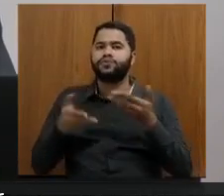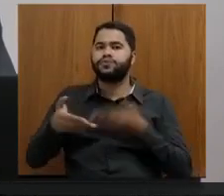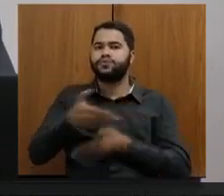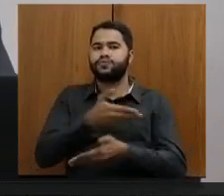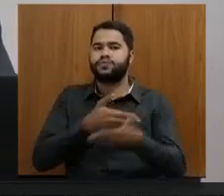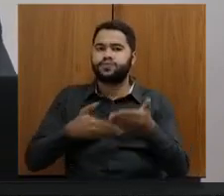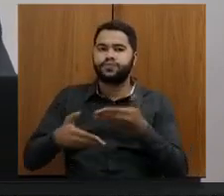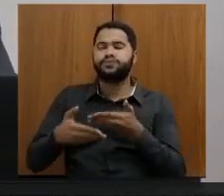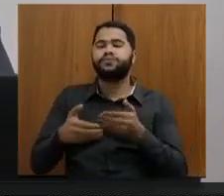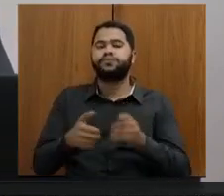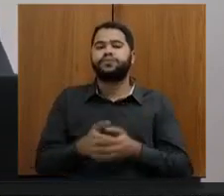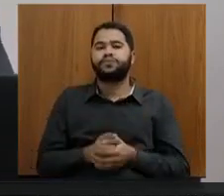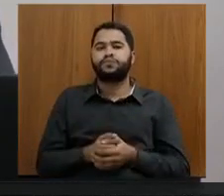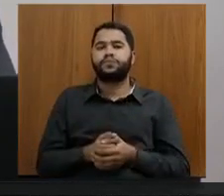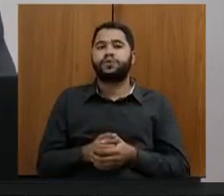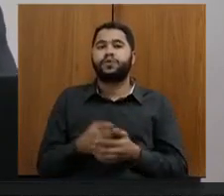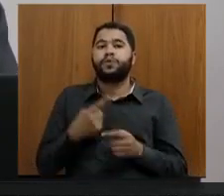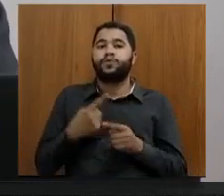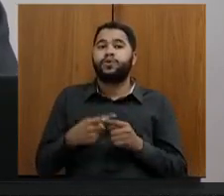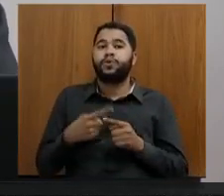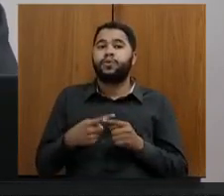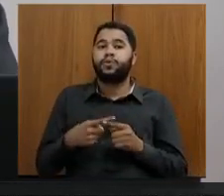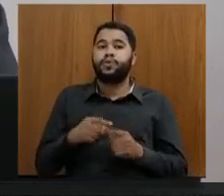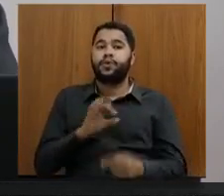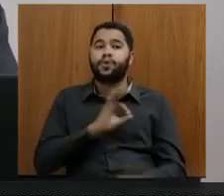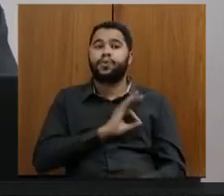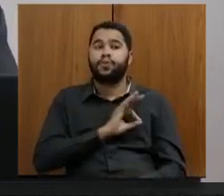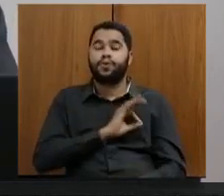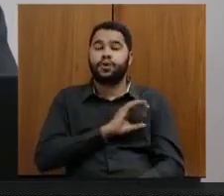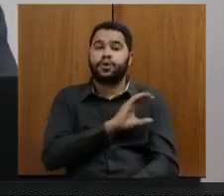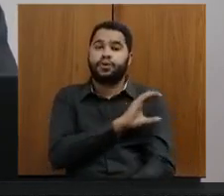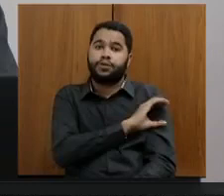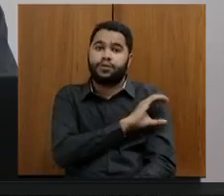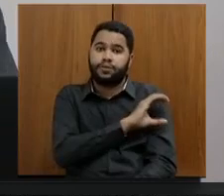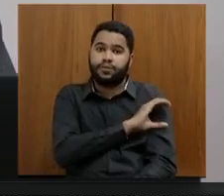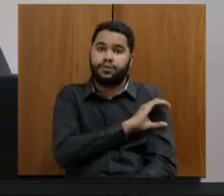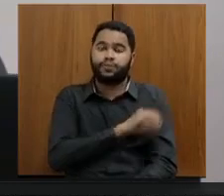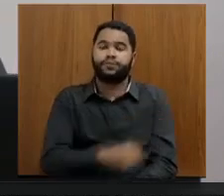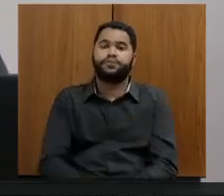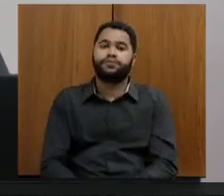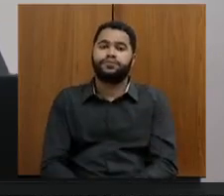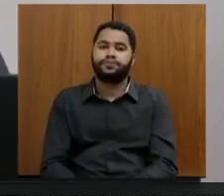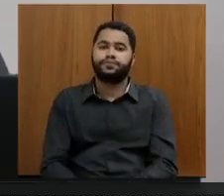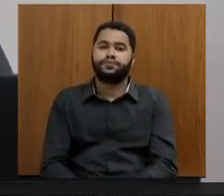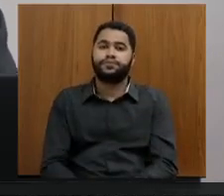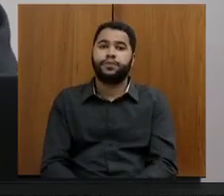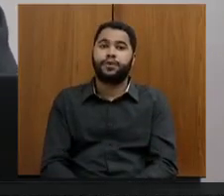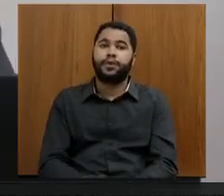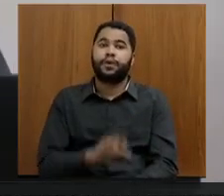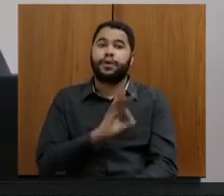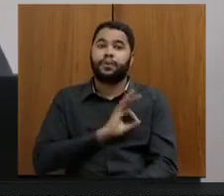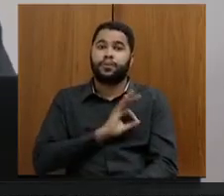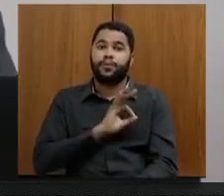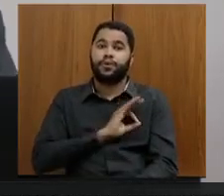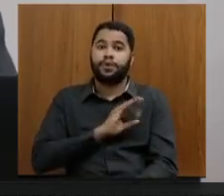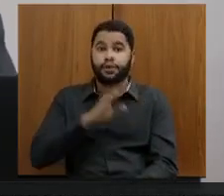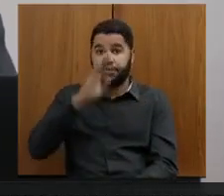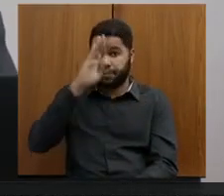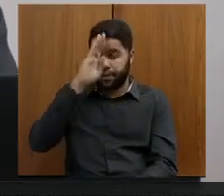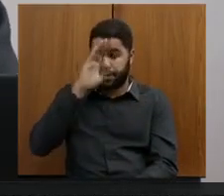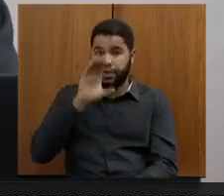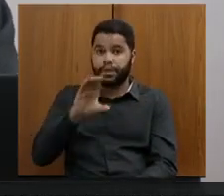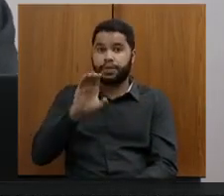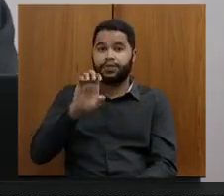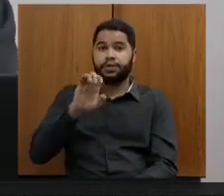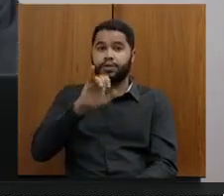essa interface porque a polícia civil a polícia militar e a sejusp não